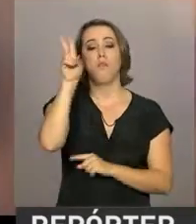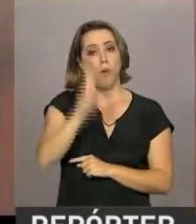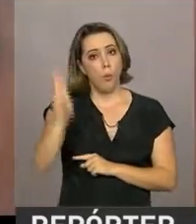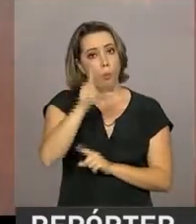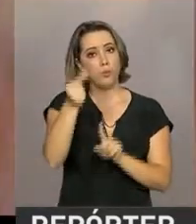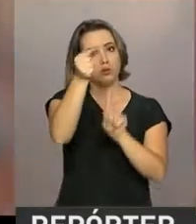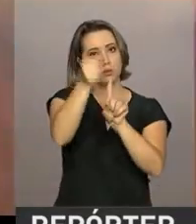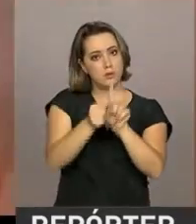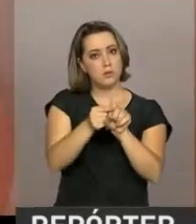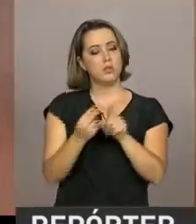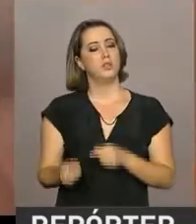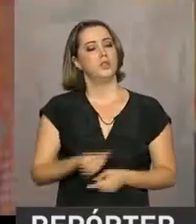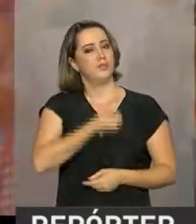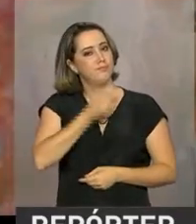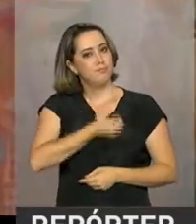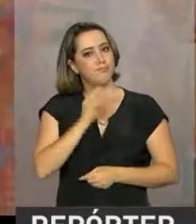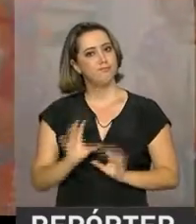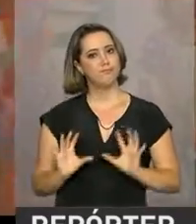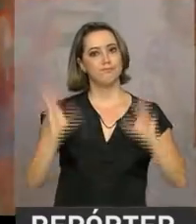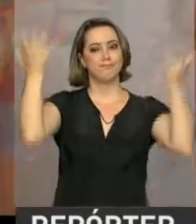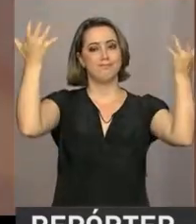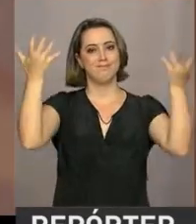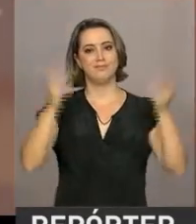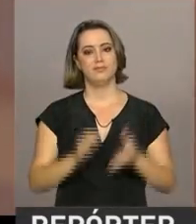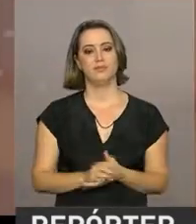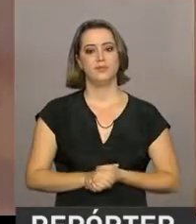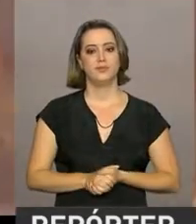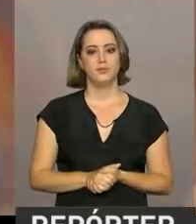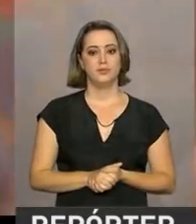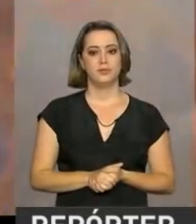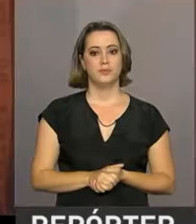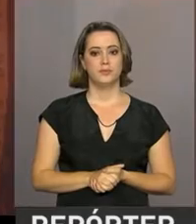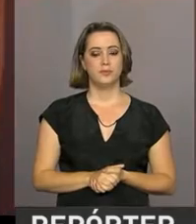e viva essa grande festa